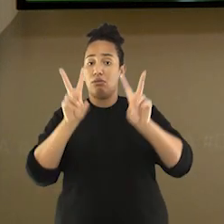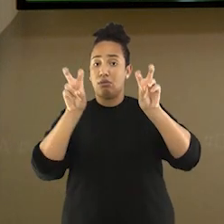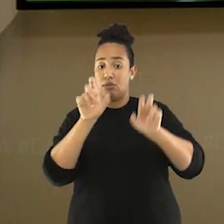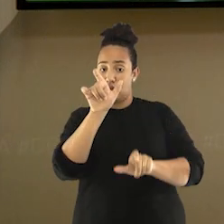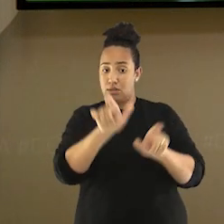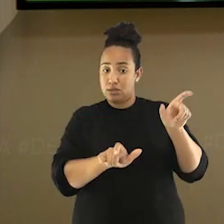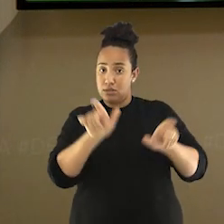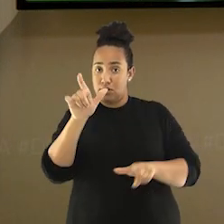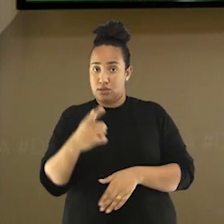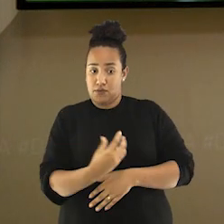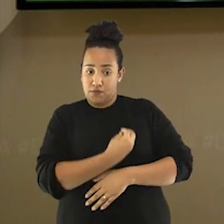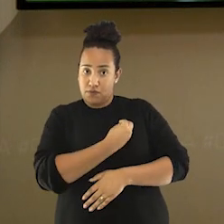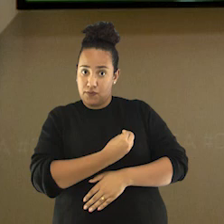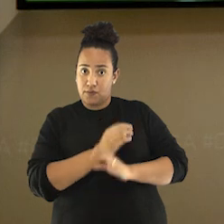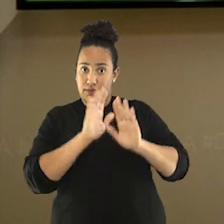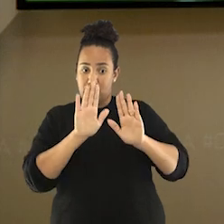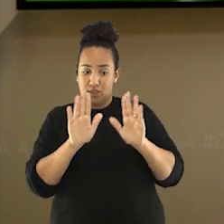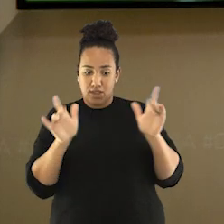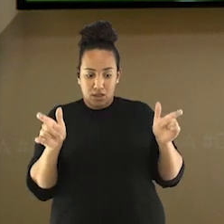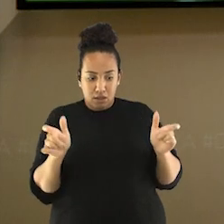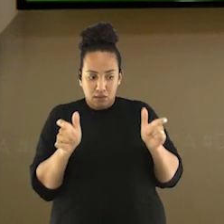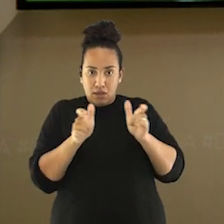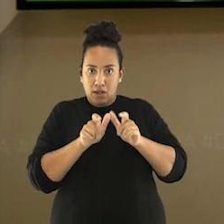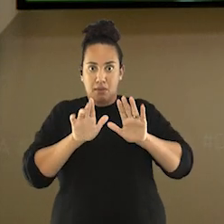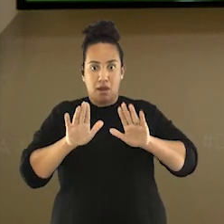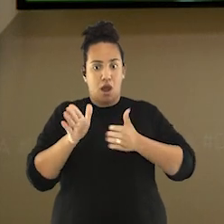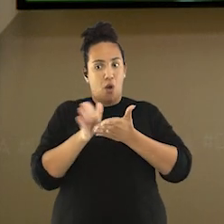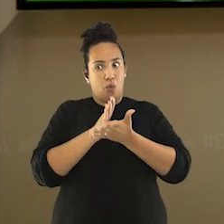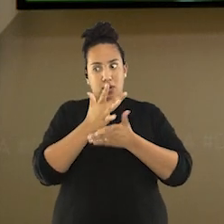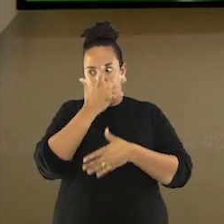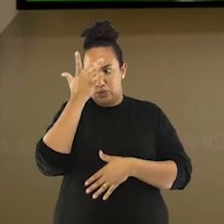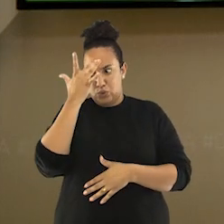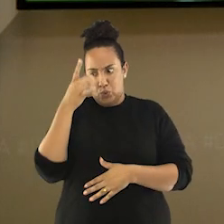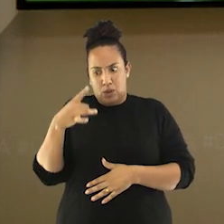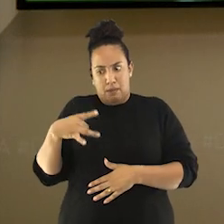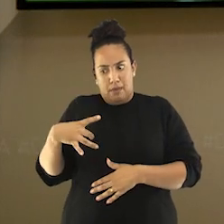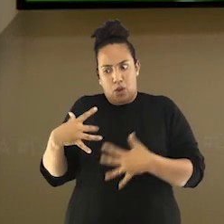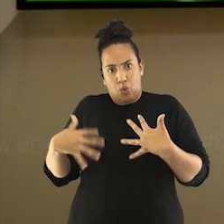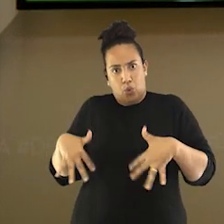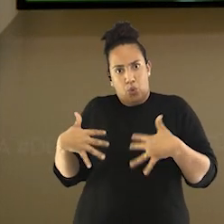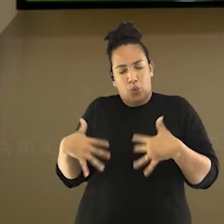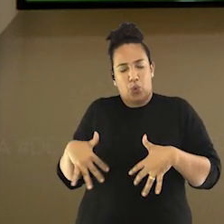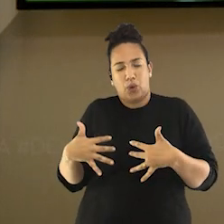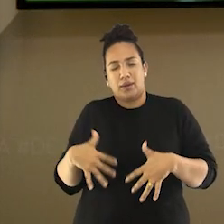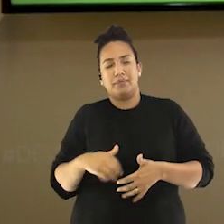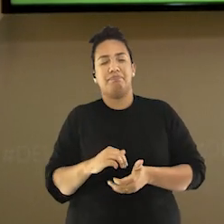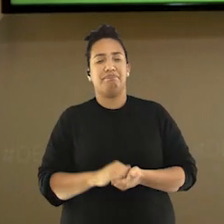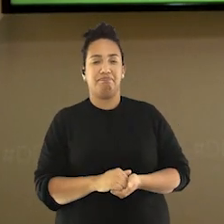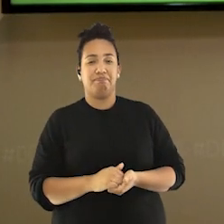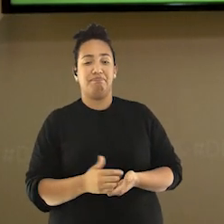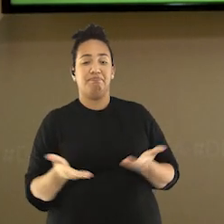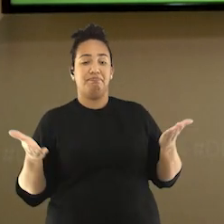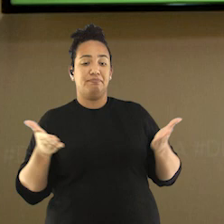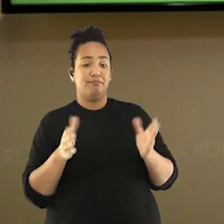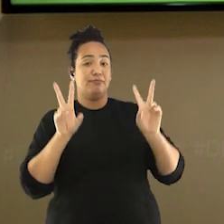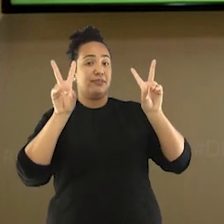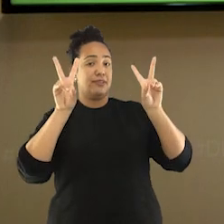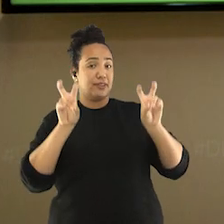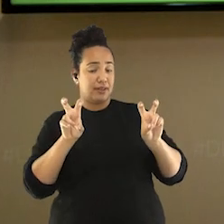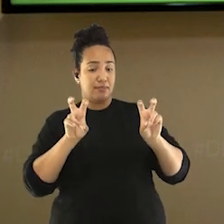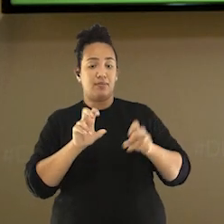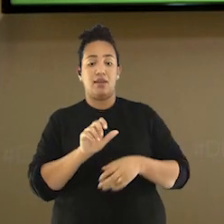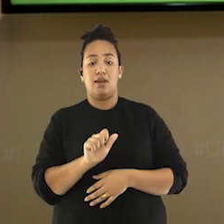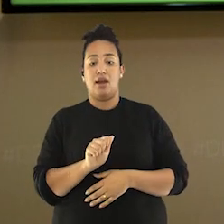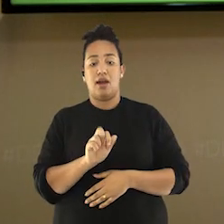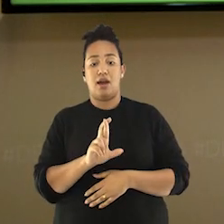que, apesar de bem pequenos, assustam muita gente. Alguns com razão, outros nem tanto. Nós vamos falar de insetos,